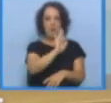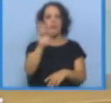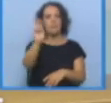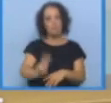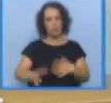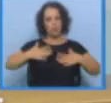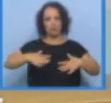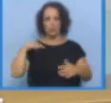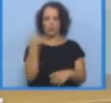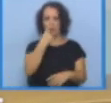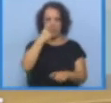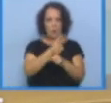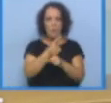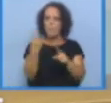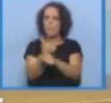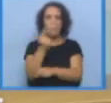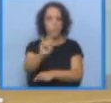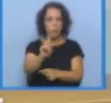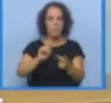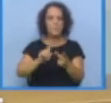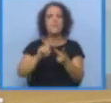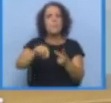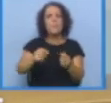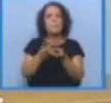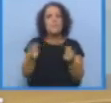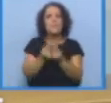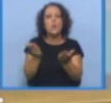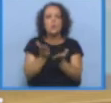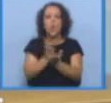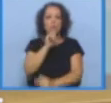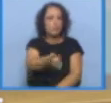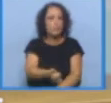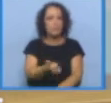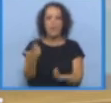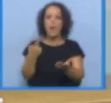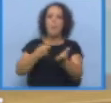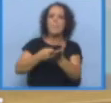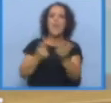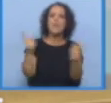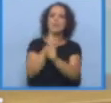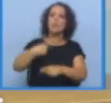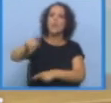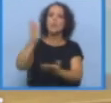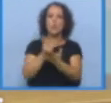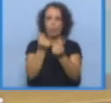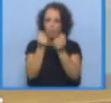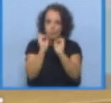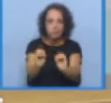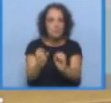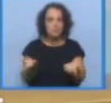Venezuela, mas para as coisas básicas do material escolar. E não podiam sequer pagar os transportes para ir à escola. Portanto,